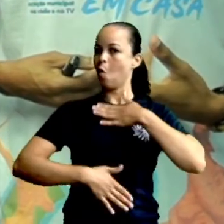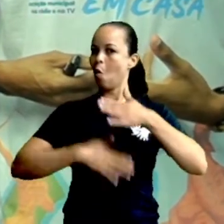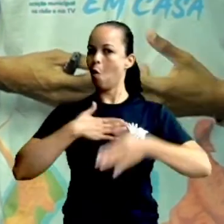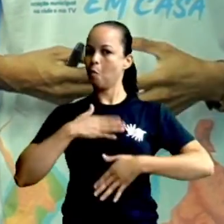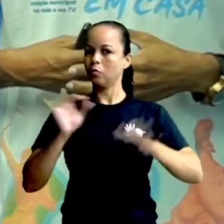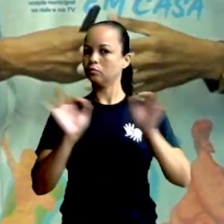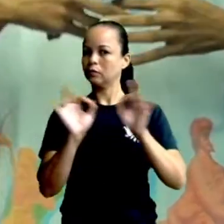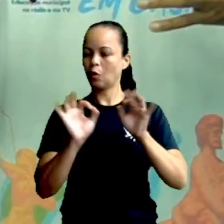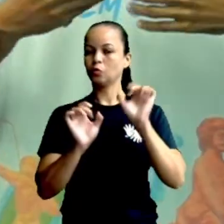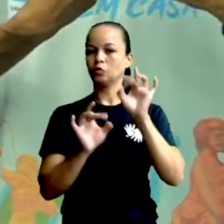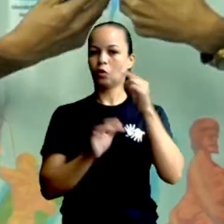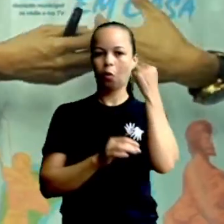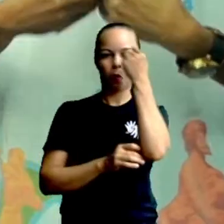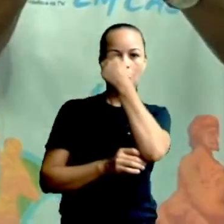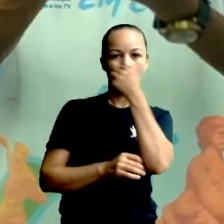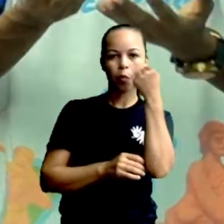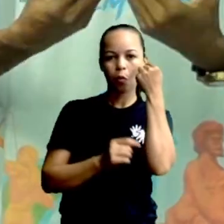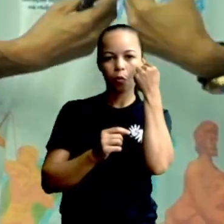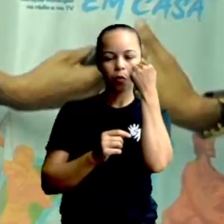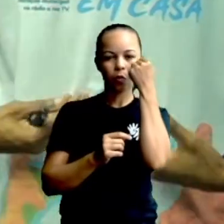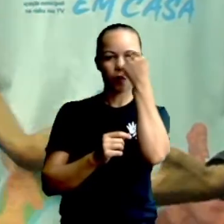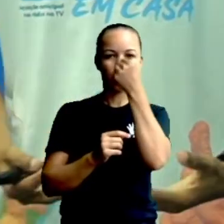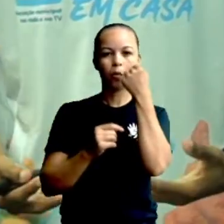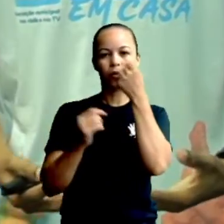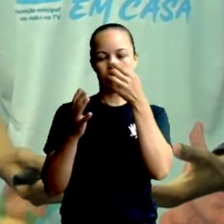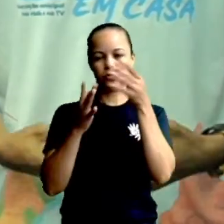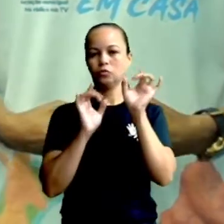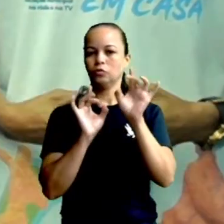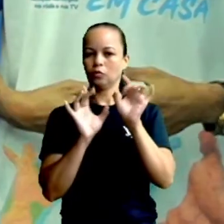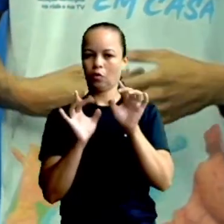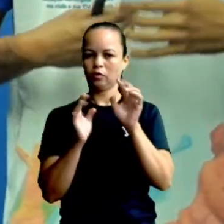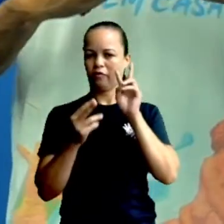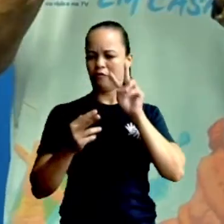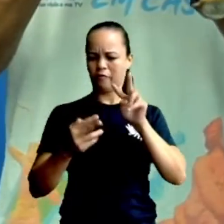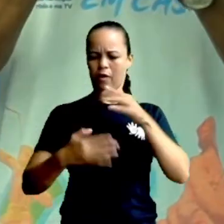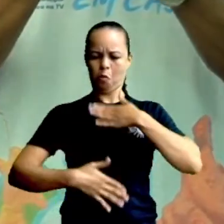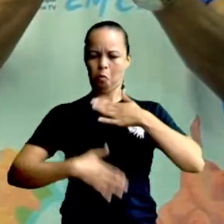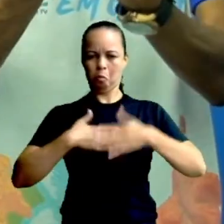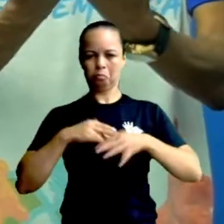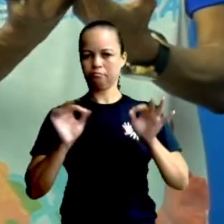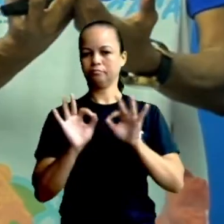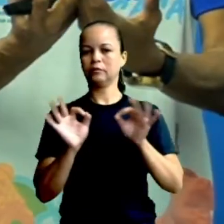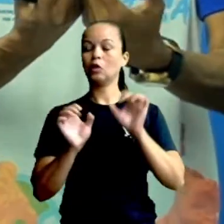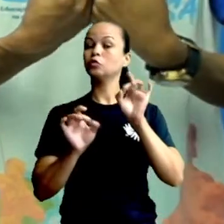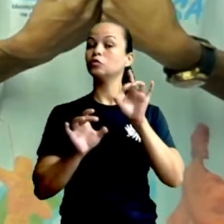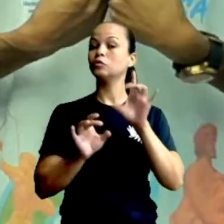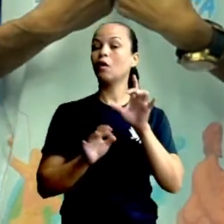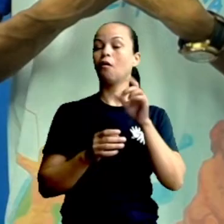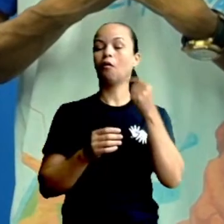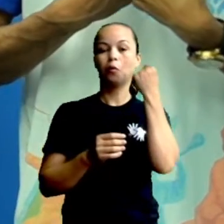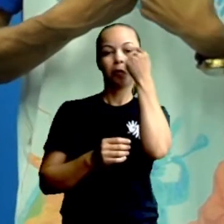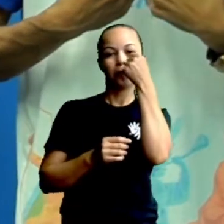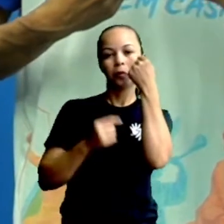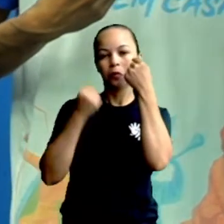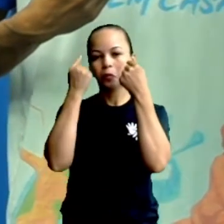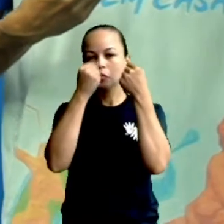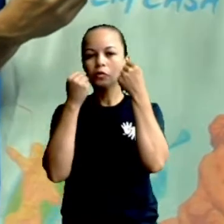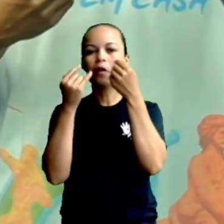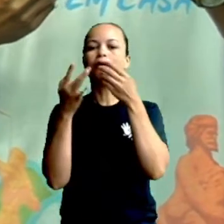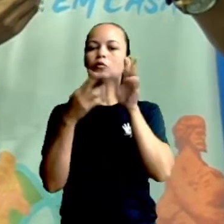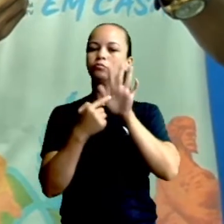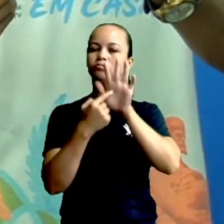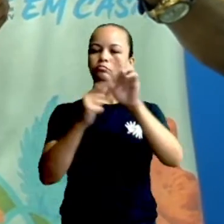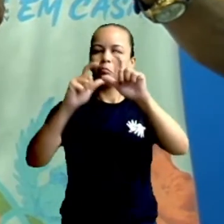não, tá? Ninguém vai conseguir ver através do corpo. A gente vai enxergar através dos olhos. Então,